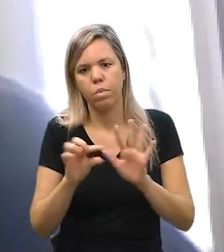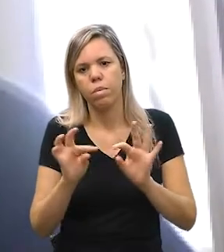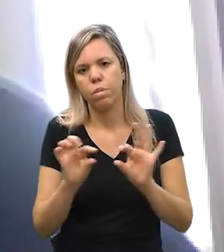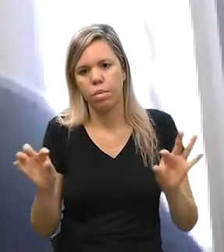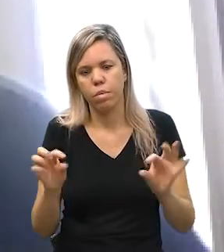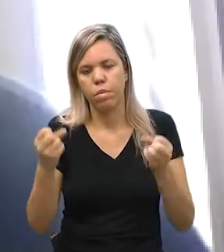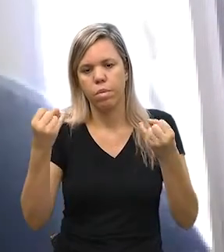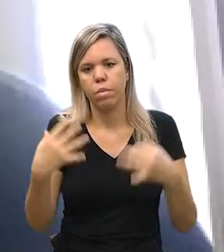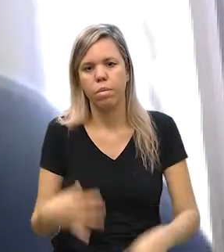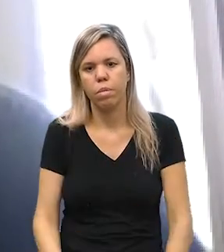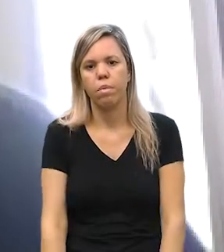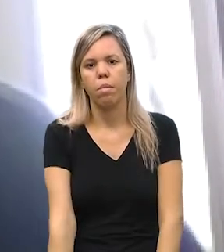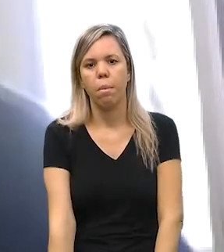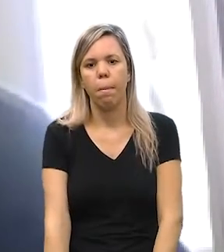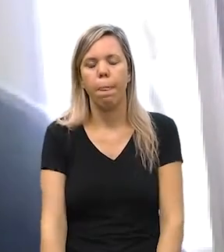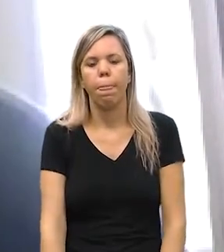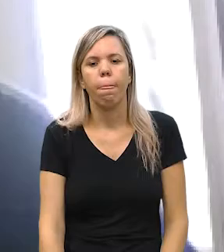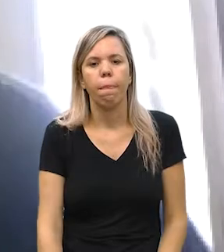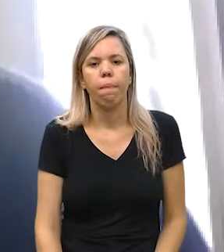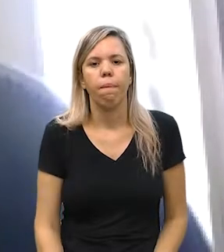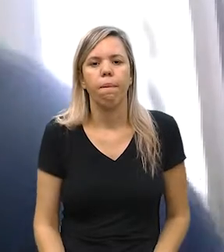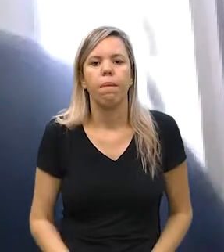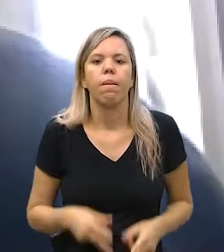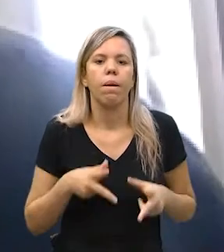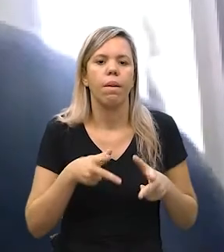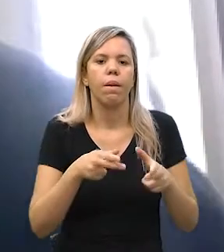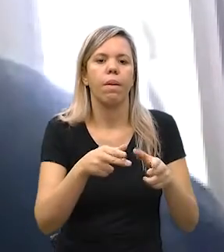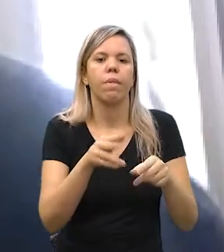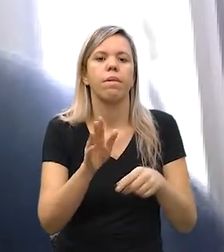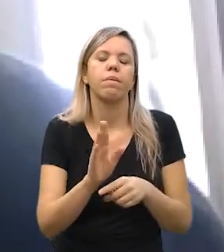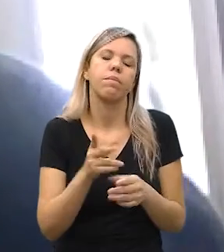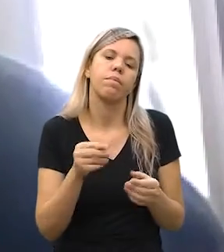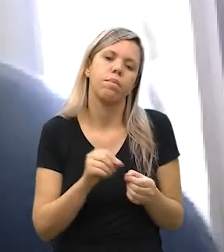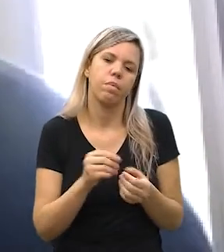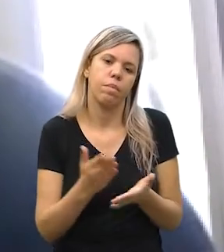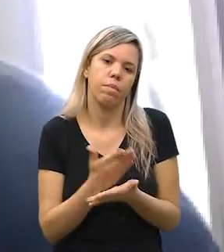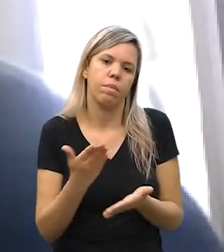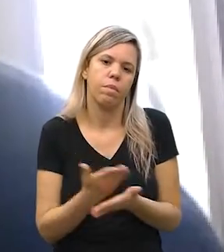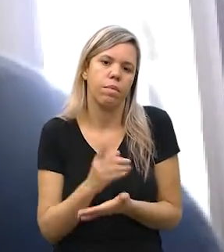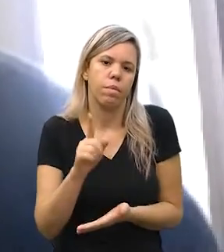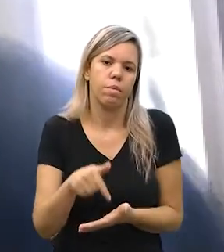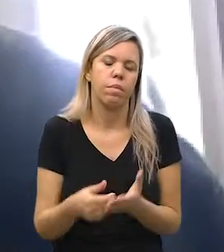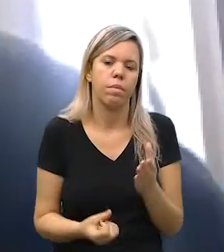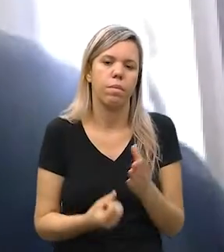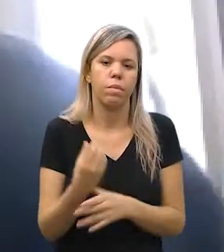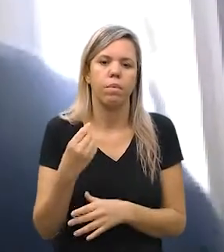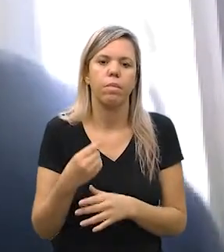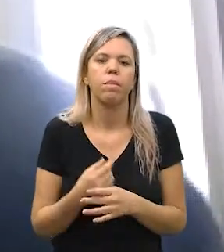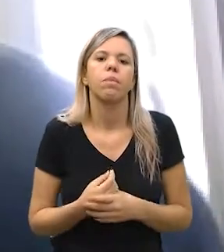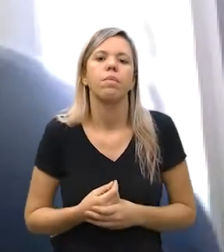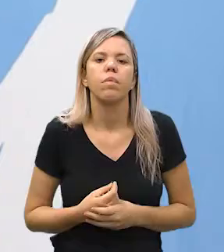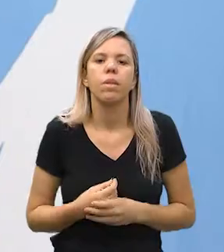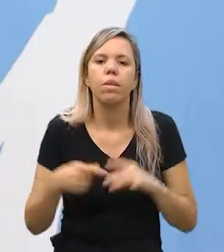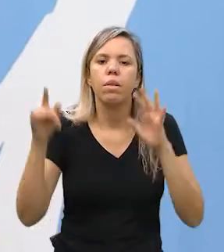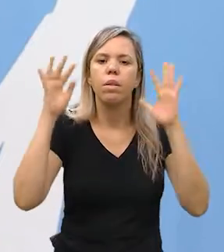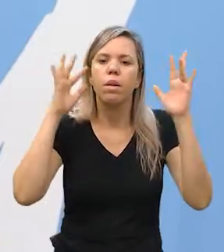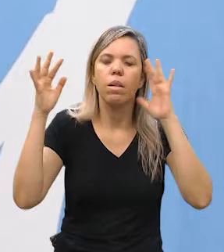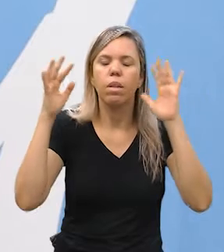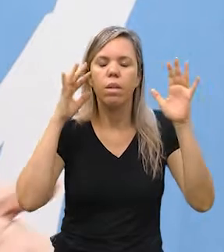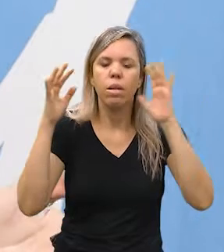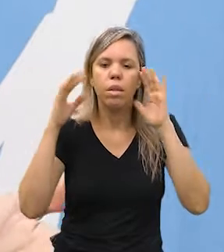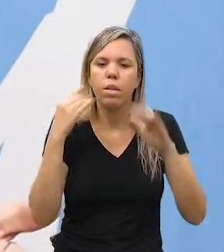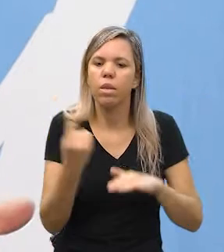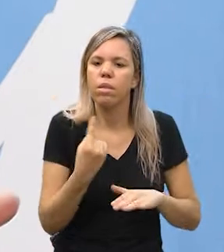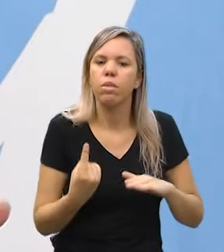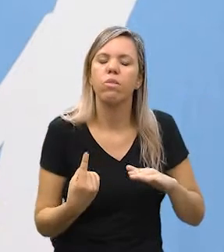que ficaram editados nesse livro que a gente batizou, que é Delírios do Isolamento. E é muito